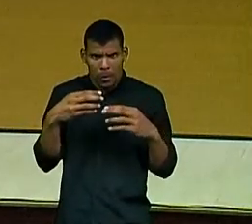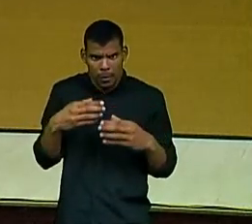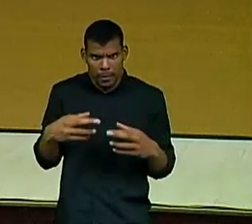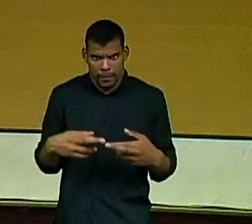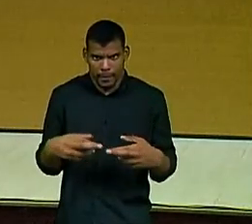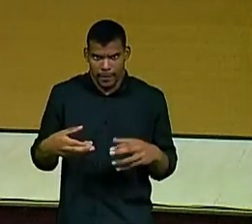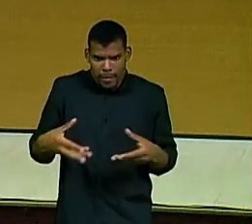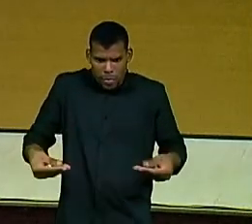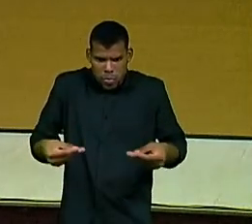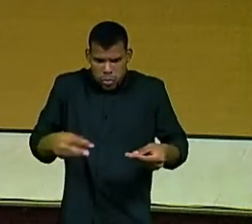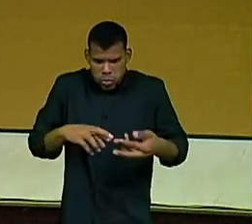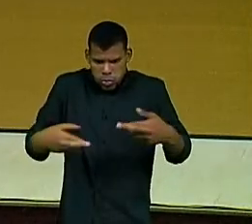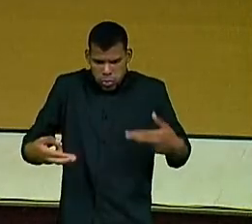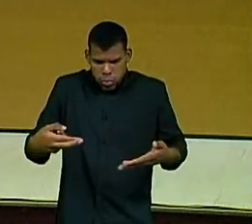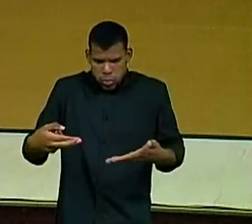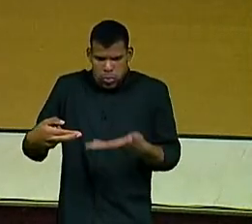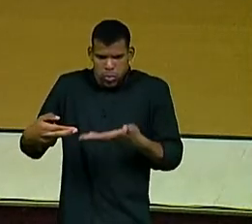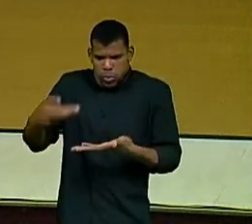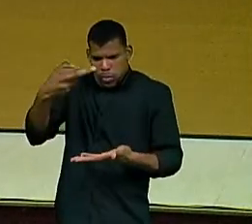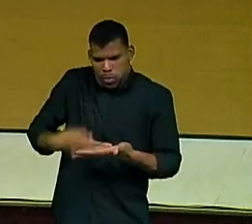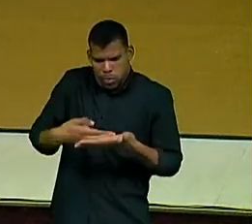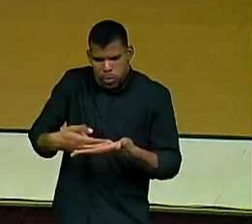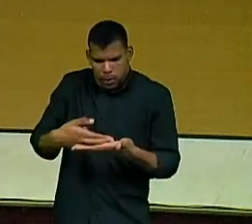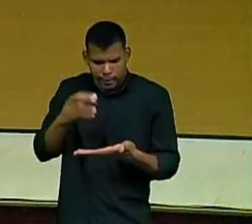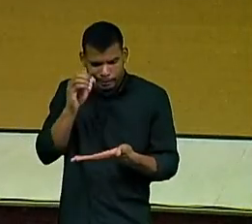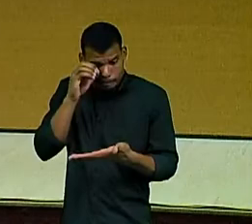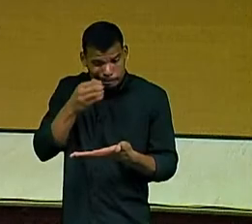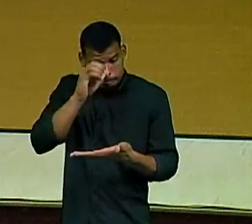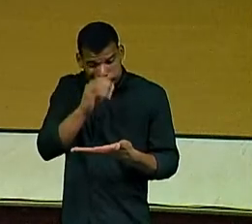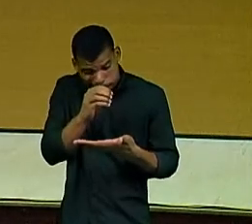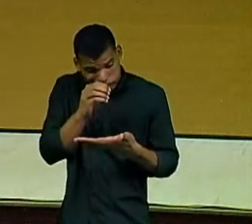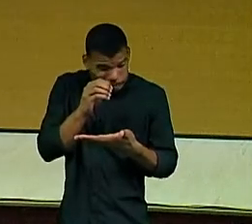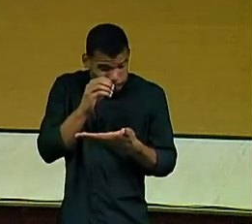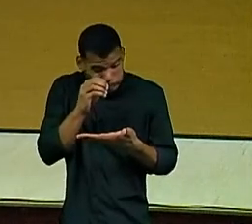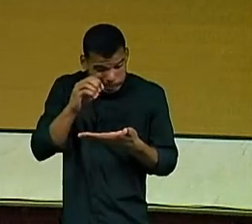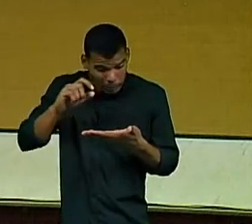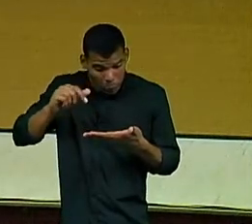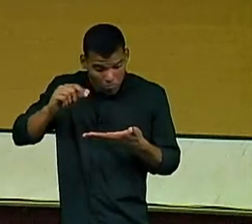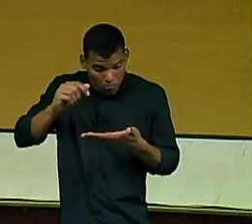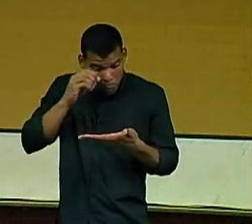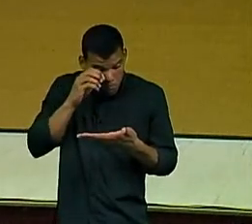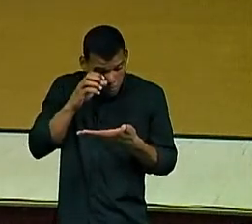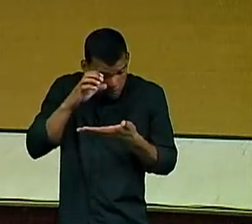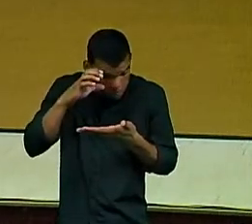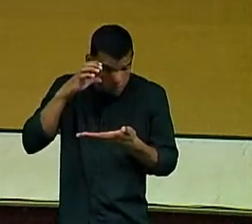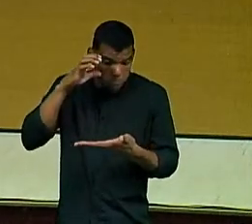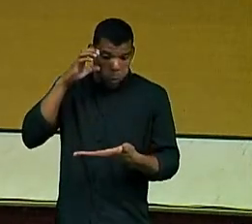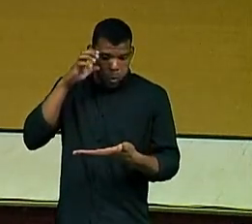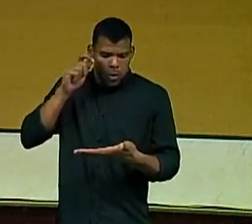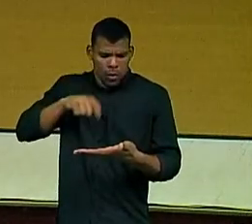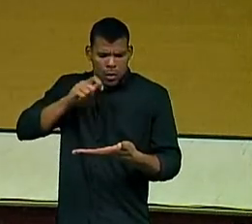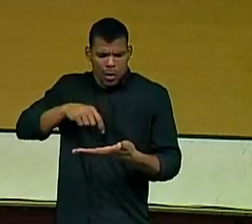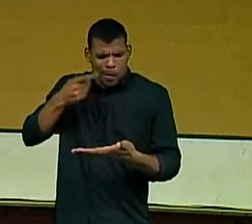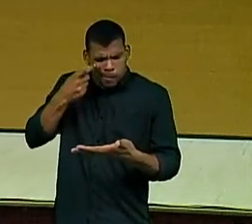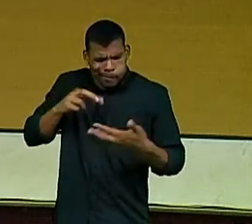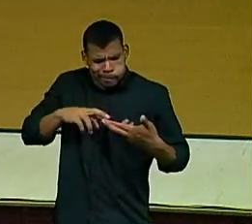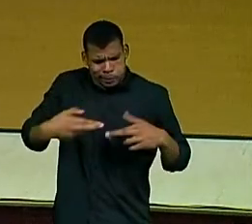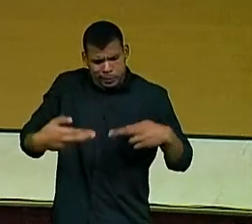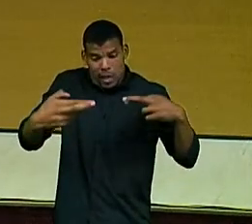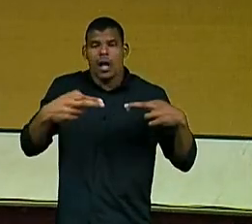diferentes cada livro é um genótipo Mas você pode ler aquele livro